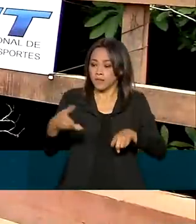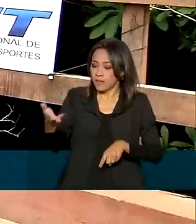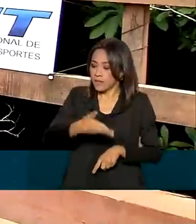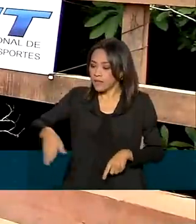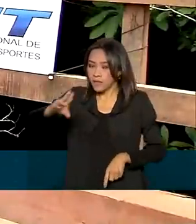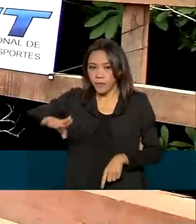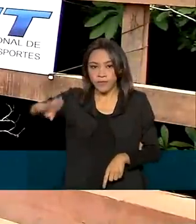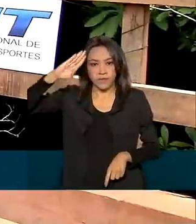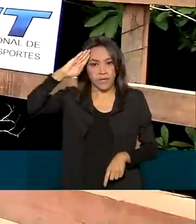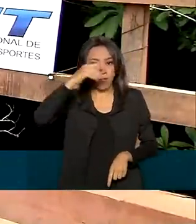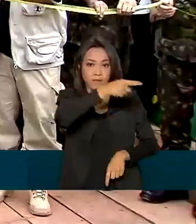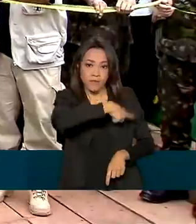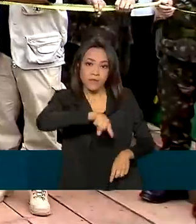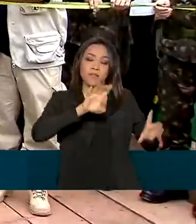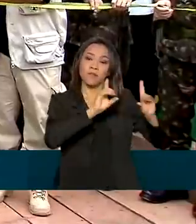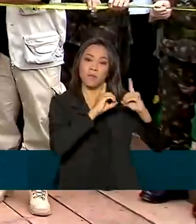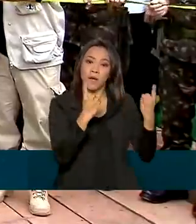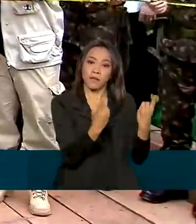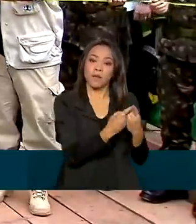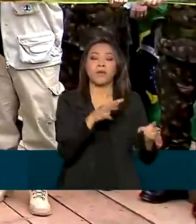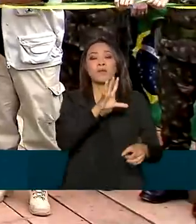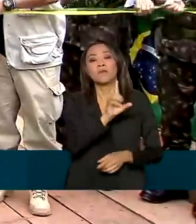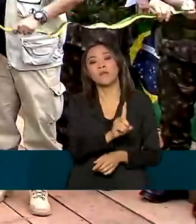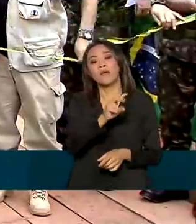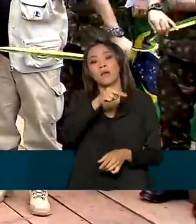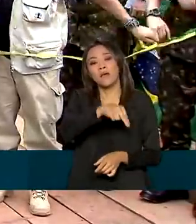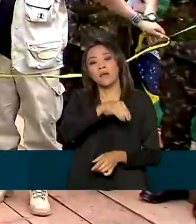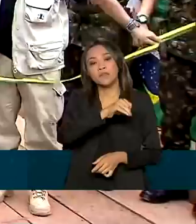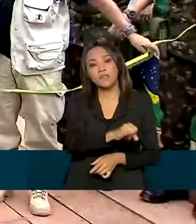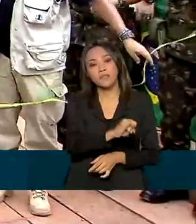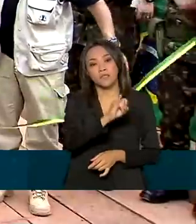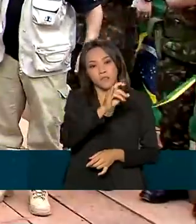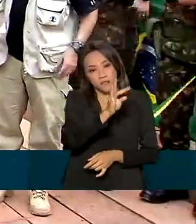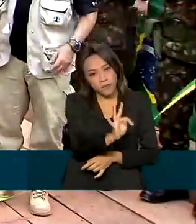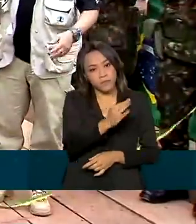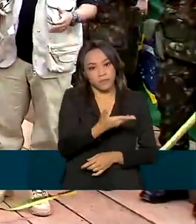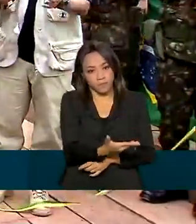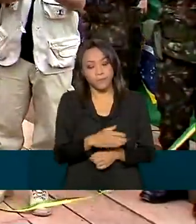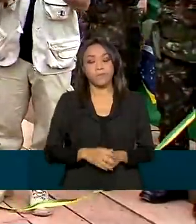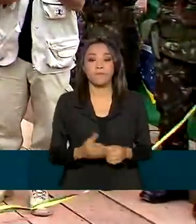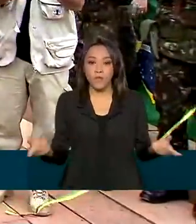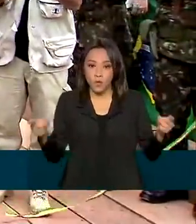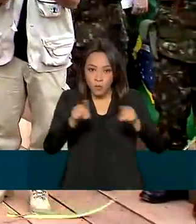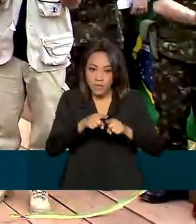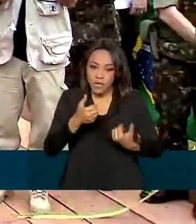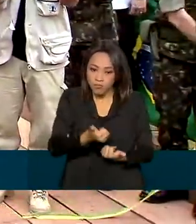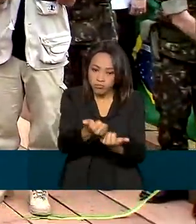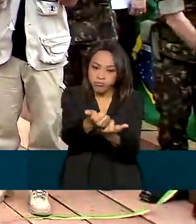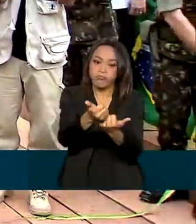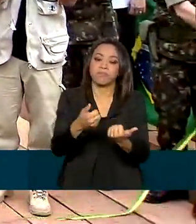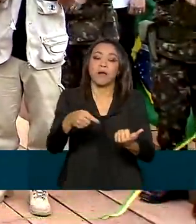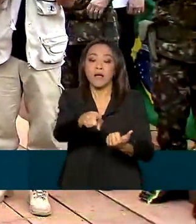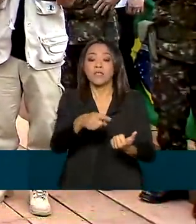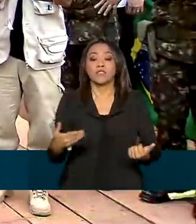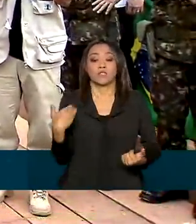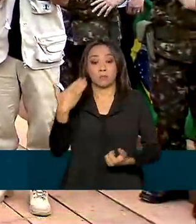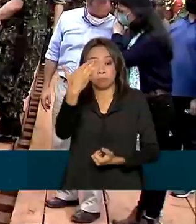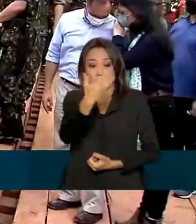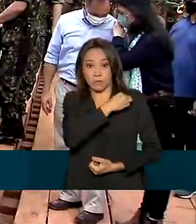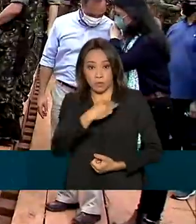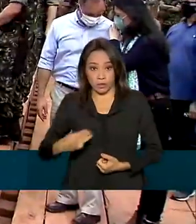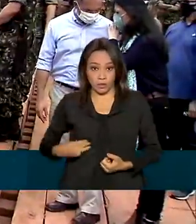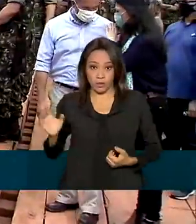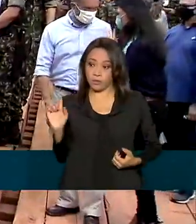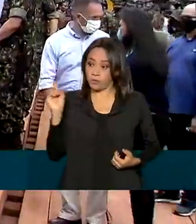Exército e o Departamento Nacional de Infraestrutura de Transportes do DENIT. Acompanhado de ministros de Estado, o